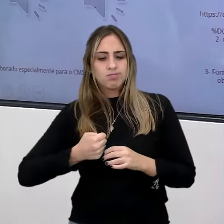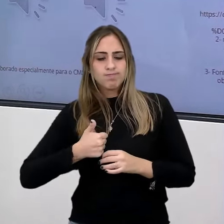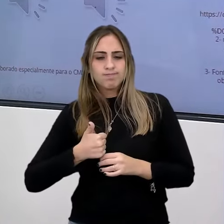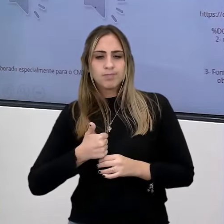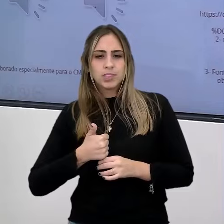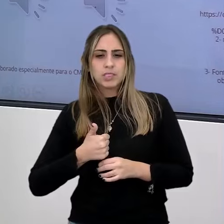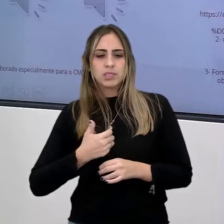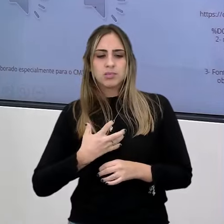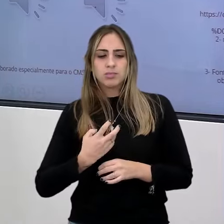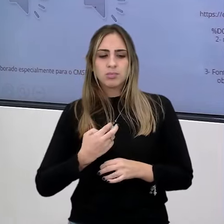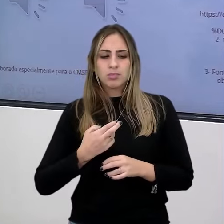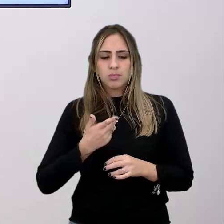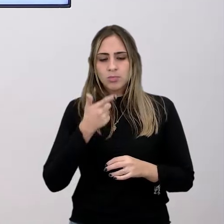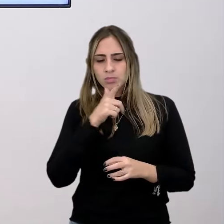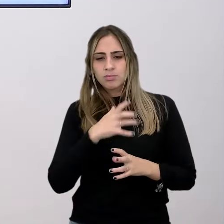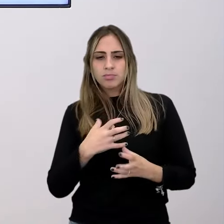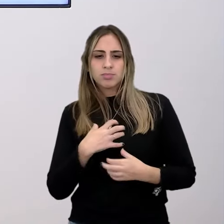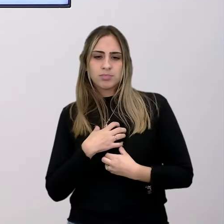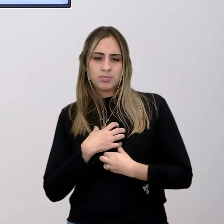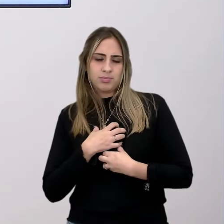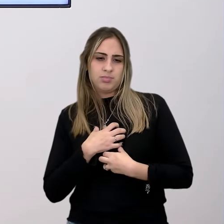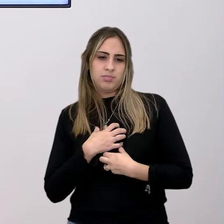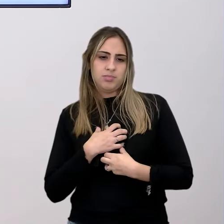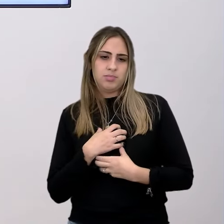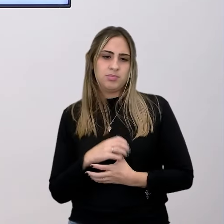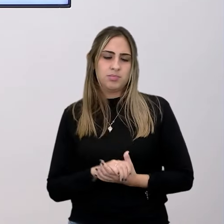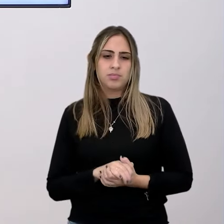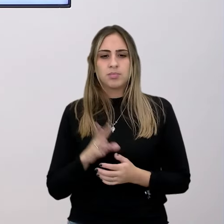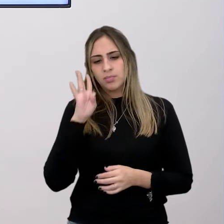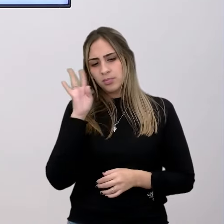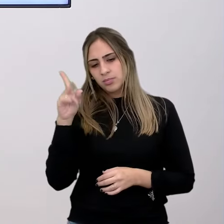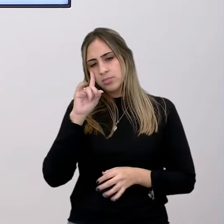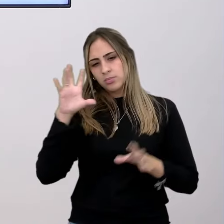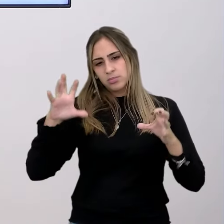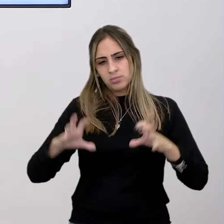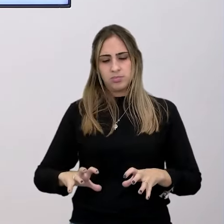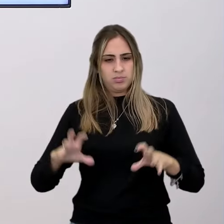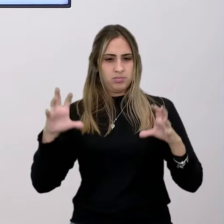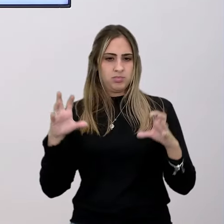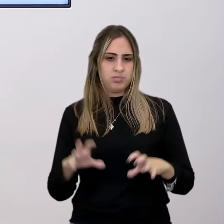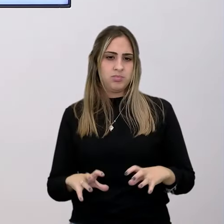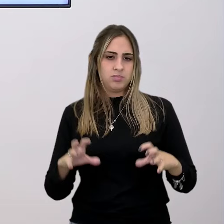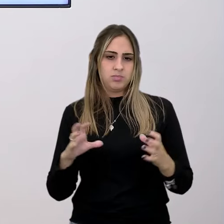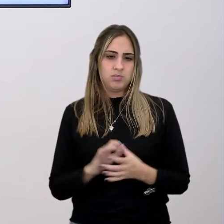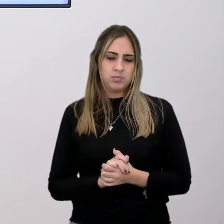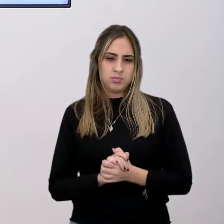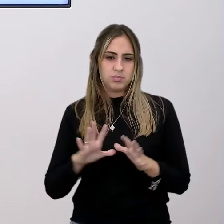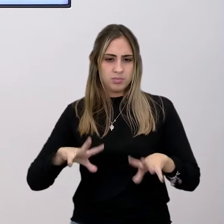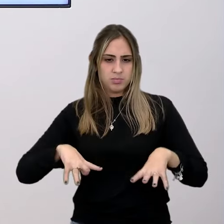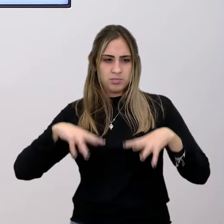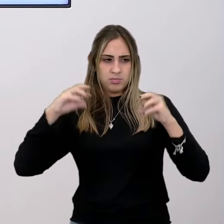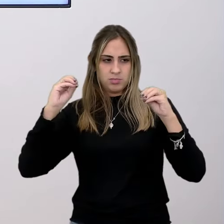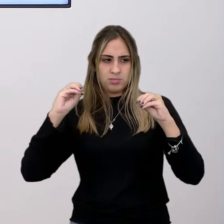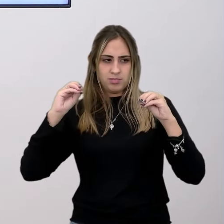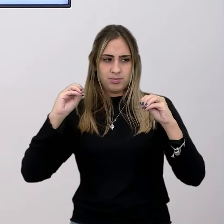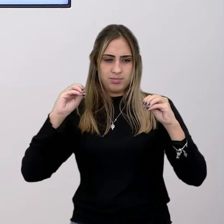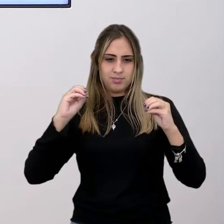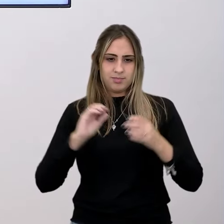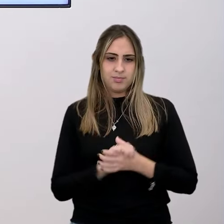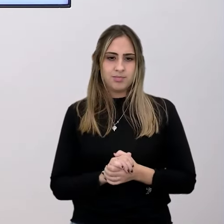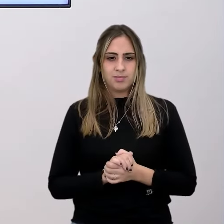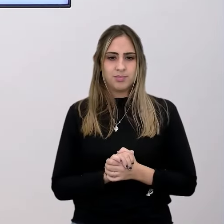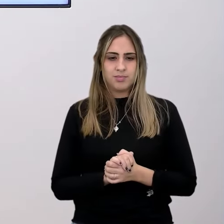a neblina do Castelo então Imagino um dia chuvoso do Castelo antigo